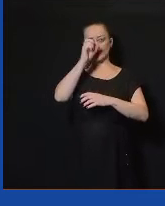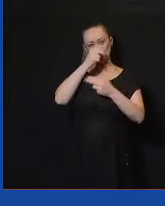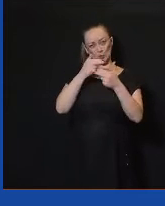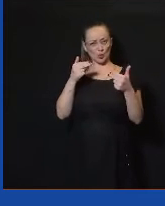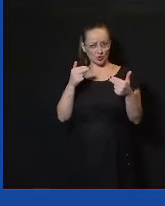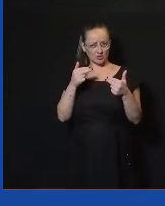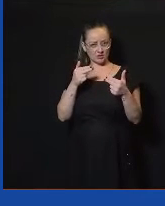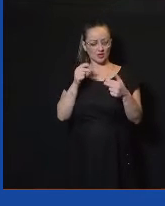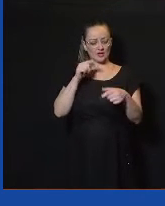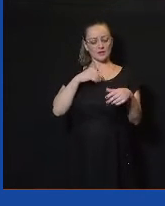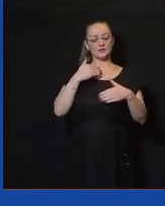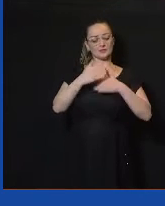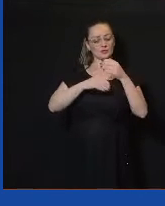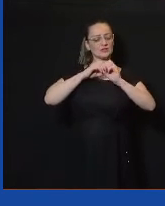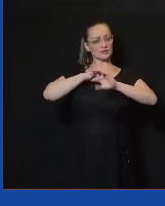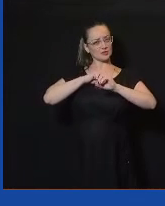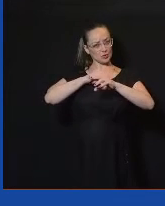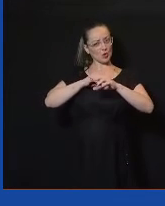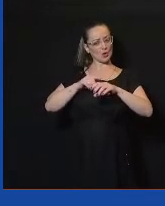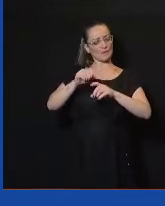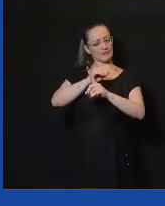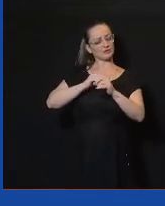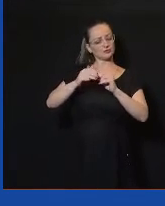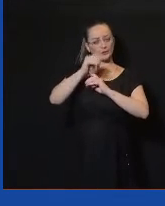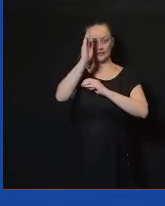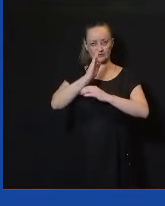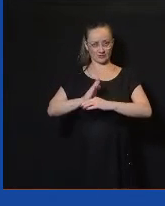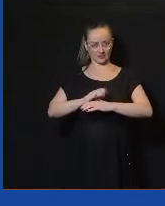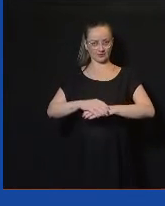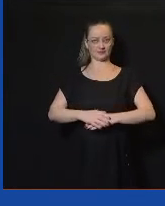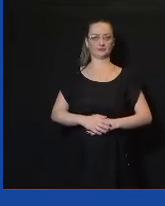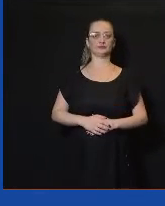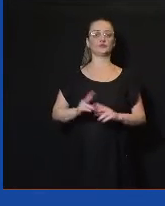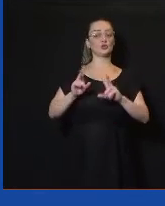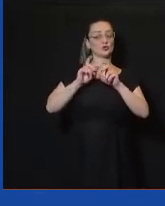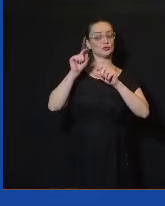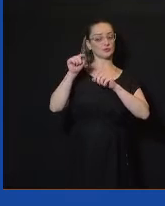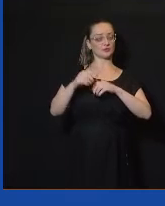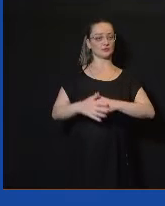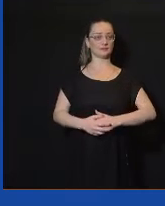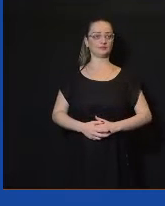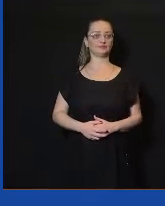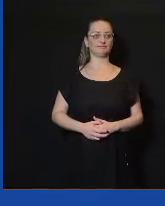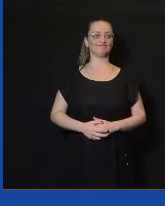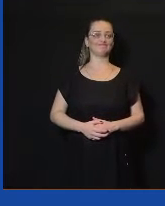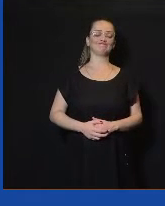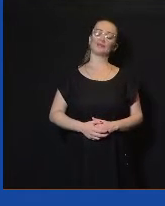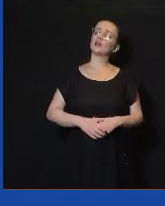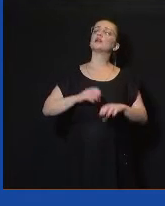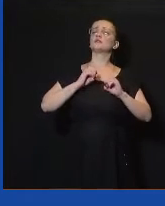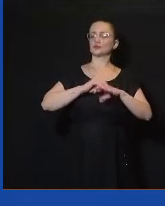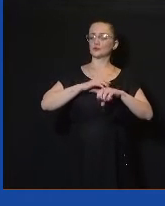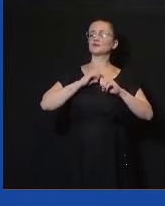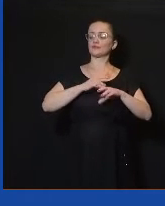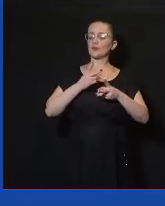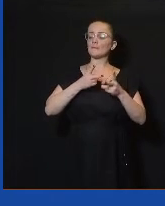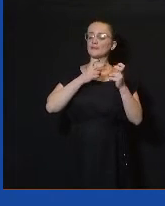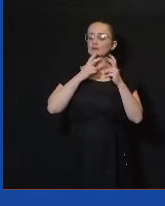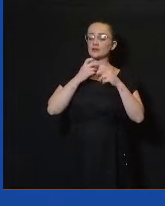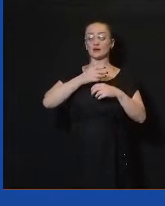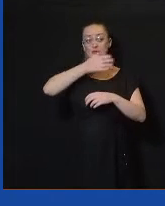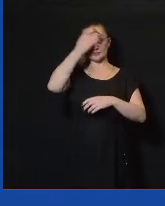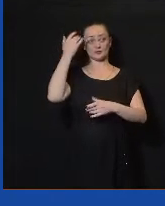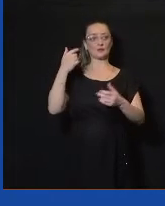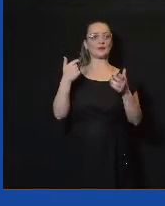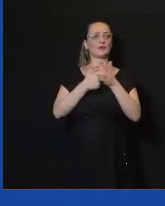que esse processo ensinou algo sobre esse tema para a sociedade brasileira? Ensinou demais. Eu fico vendo quando as pessoas me perguntam, Zezé, quando é que